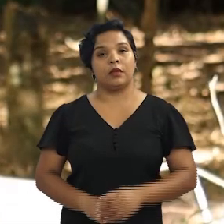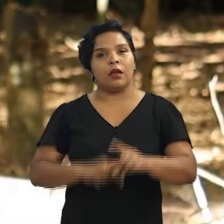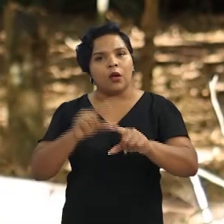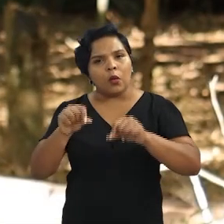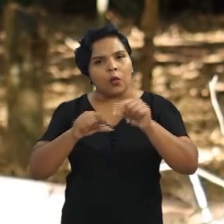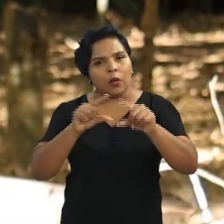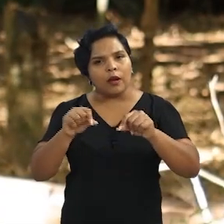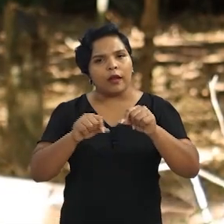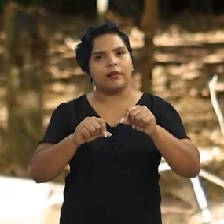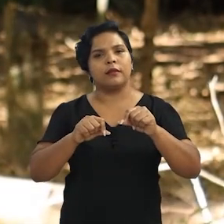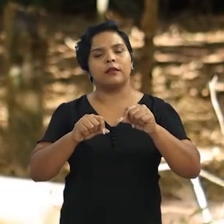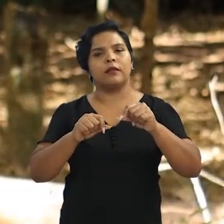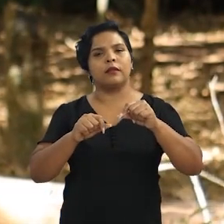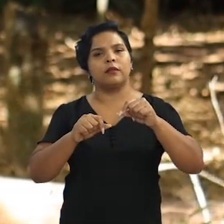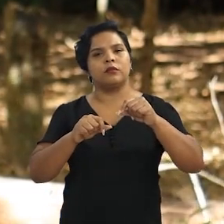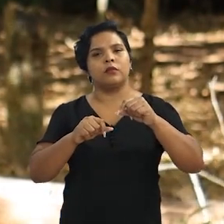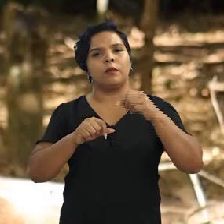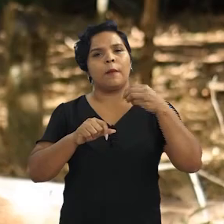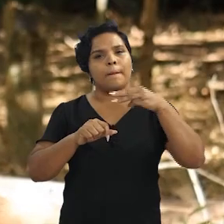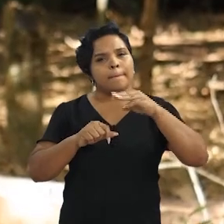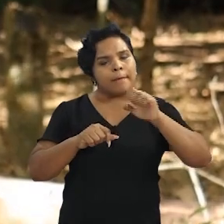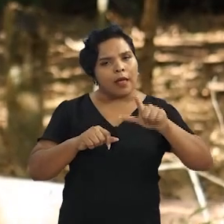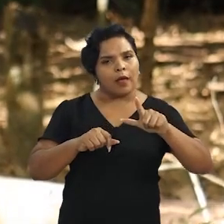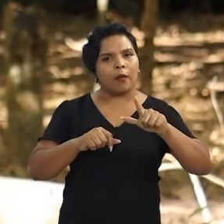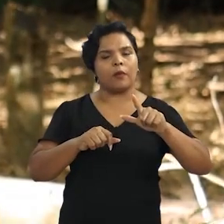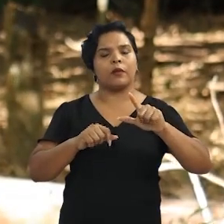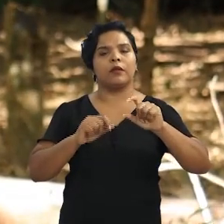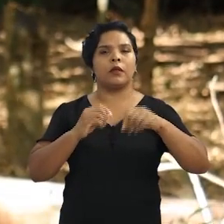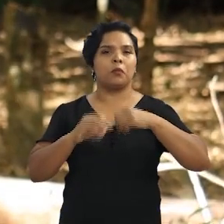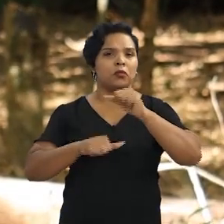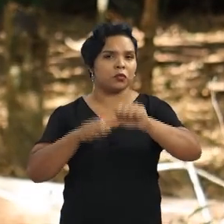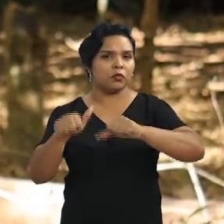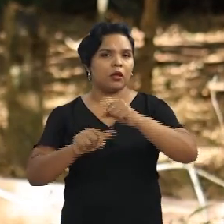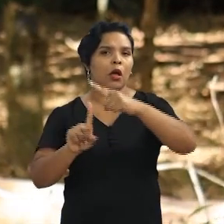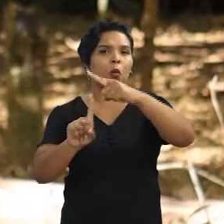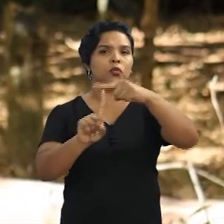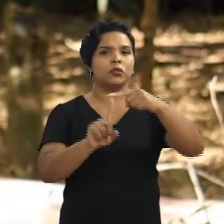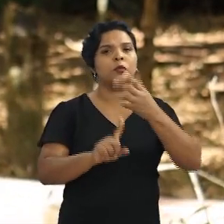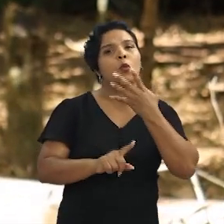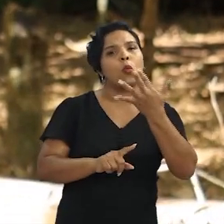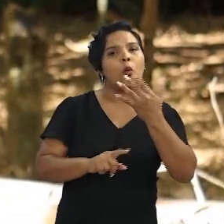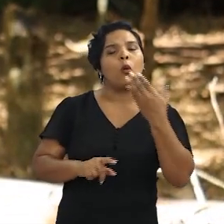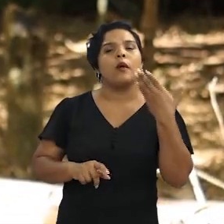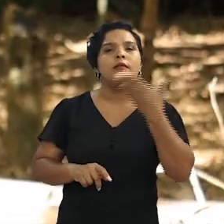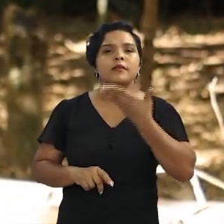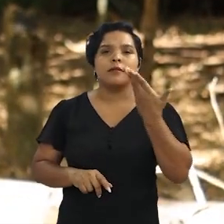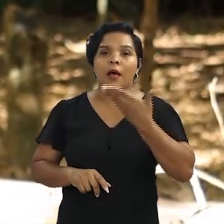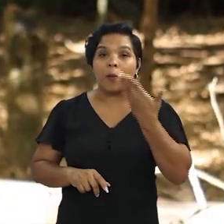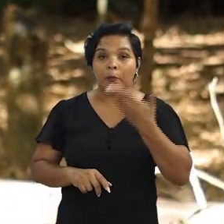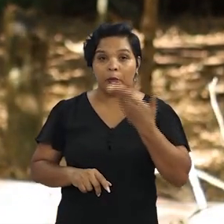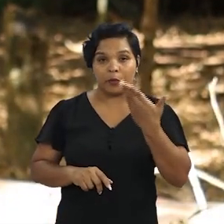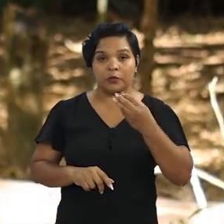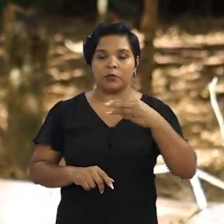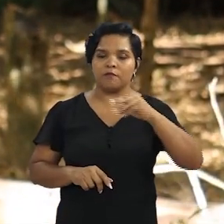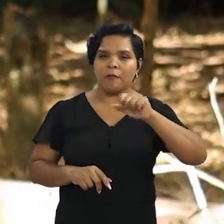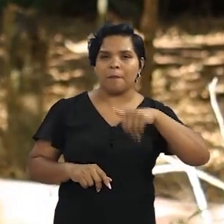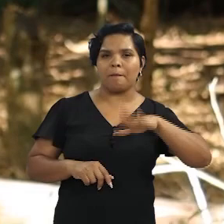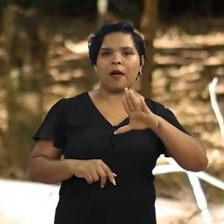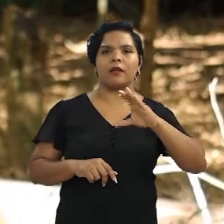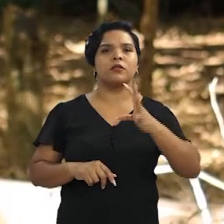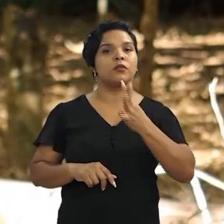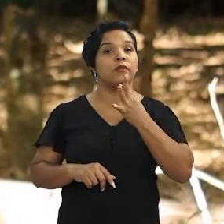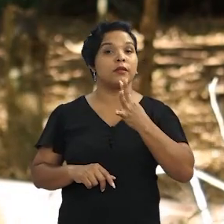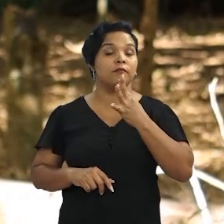A partir da coleta do néctar das plantas, as abelhas produzem mel, que podem variar o tipo, cor e sabor. Um dos méis